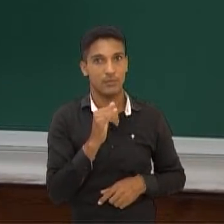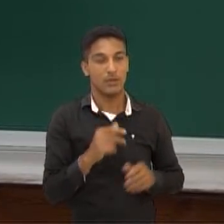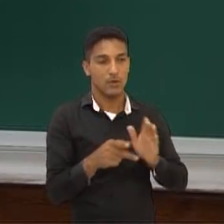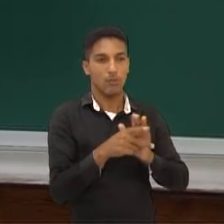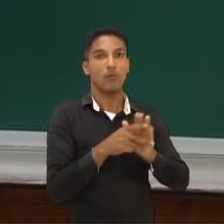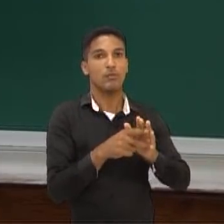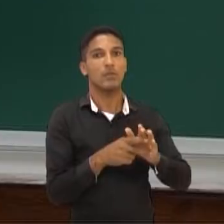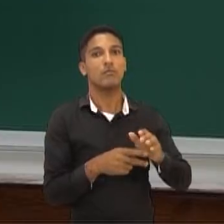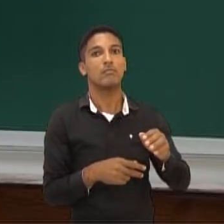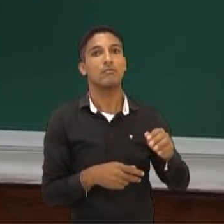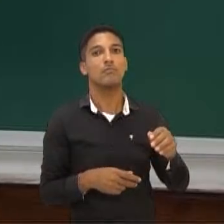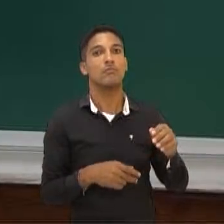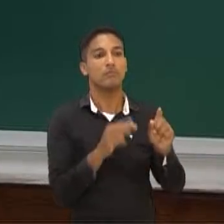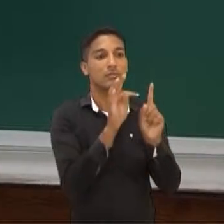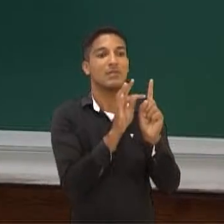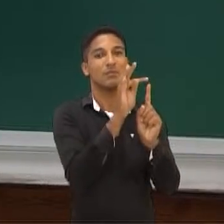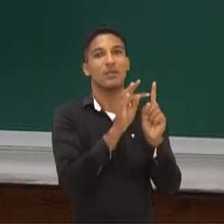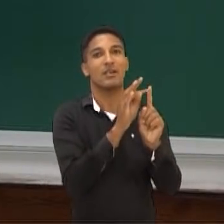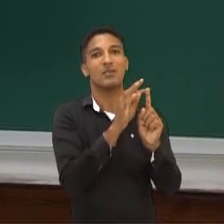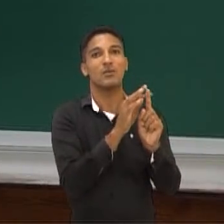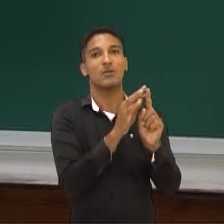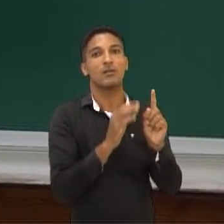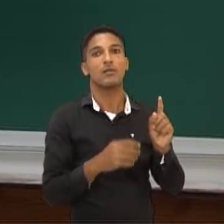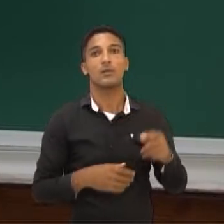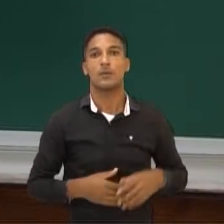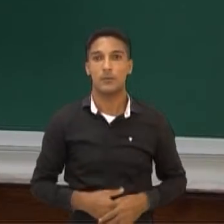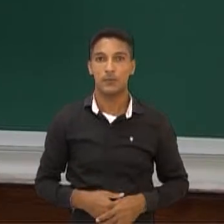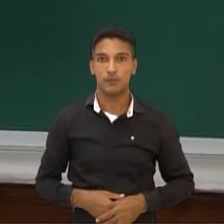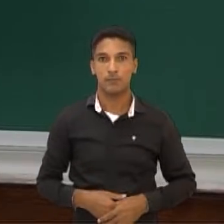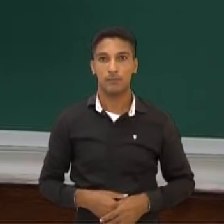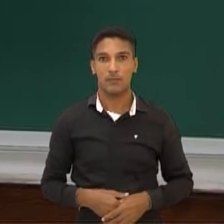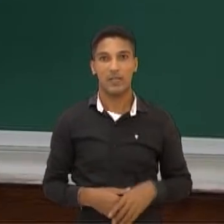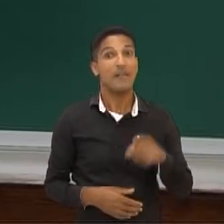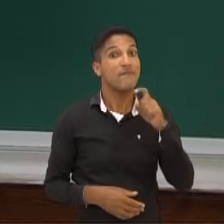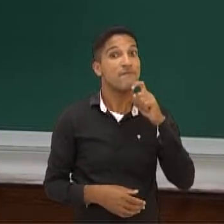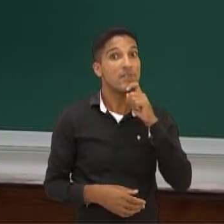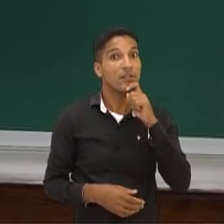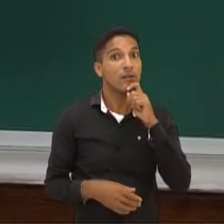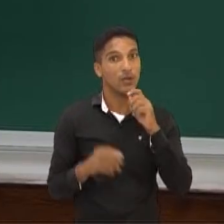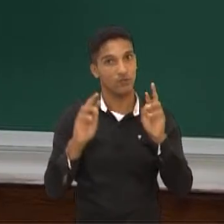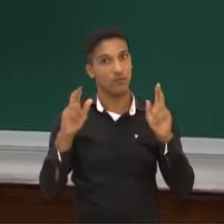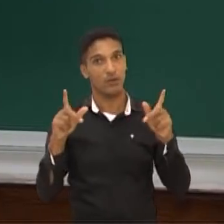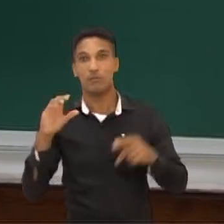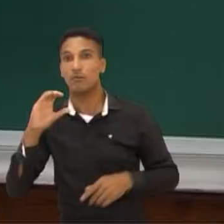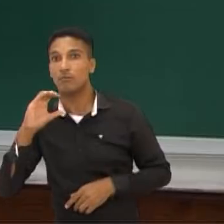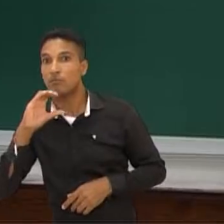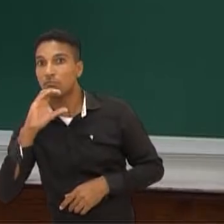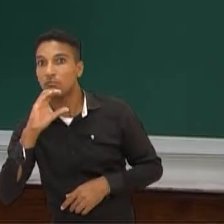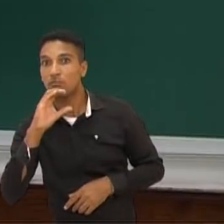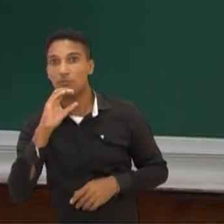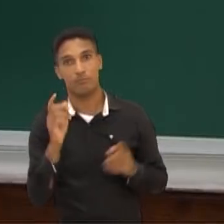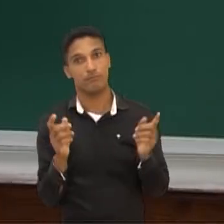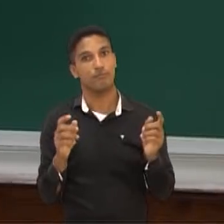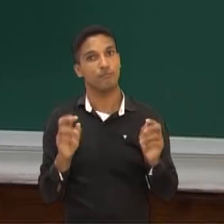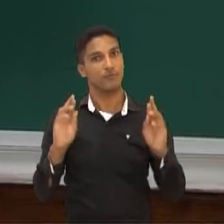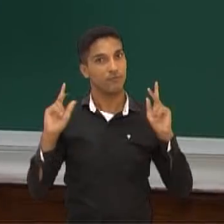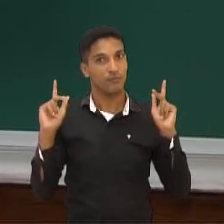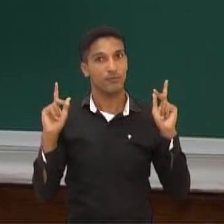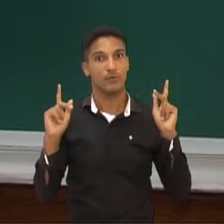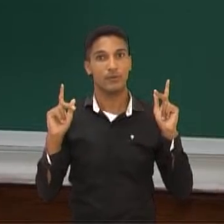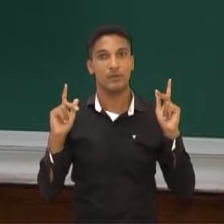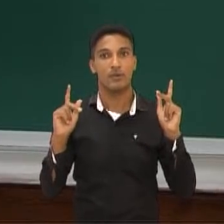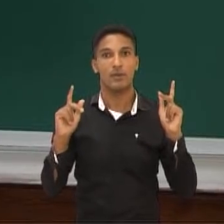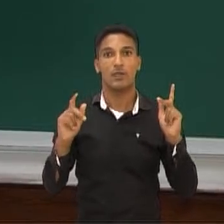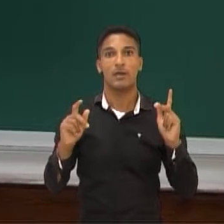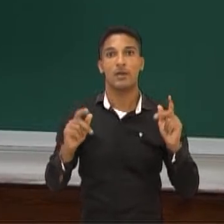frigorífica. Ela funciona de modo inverso à máquina térmica. Lembre-se, a máquina térmica recebe calor,